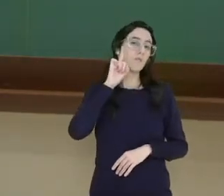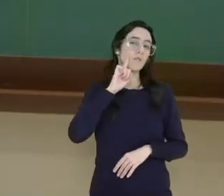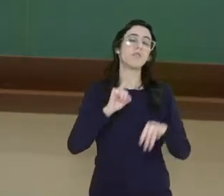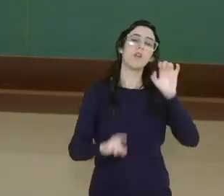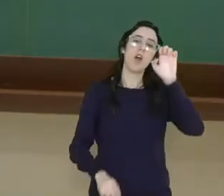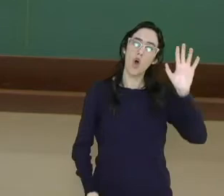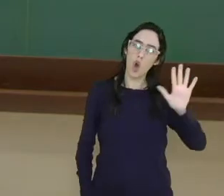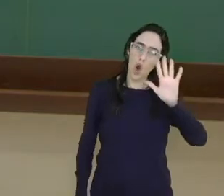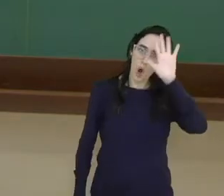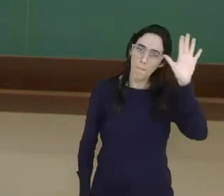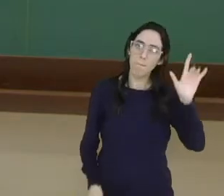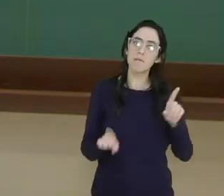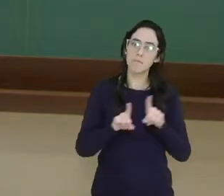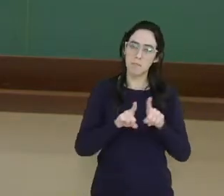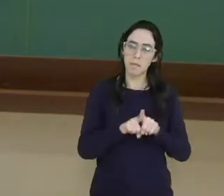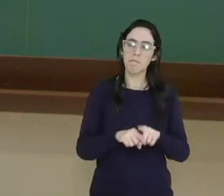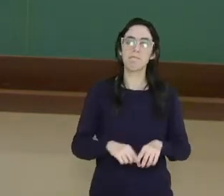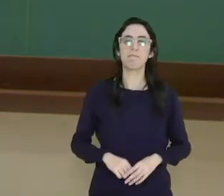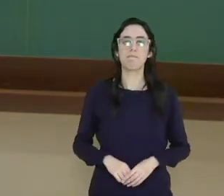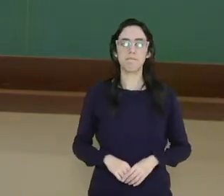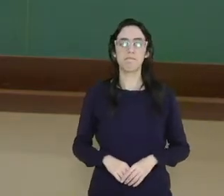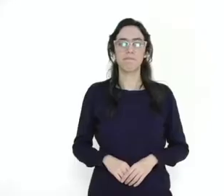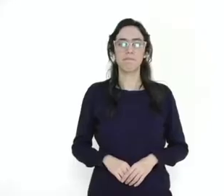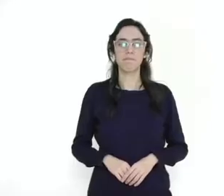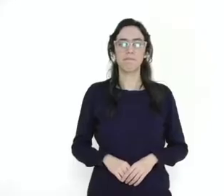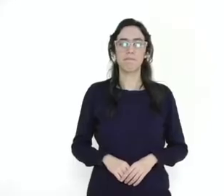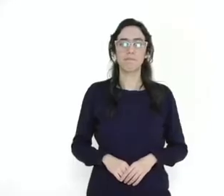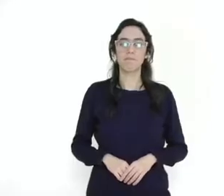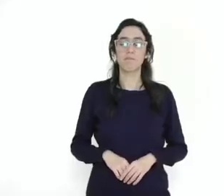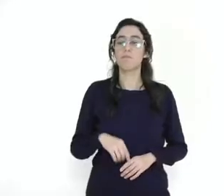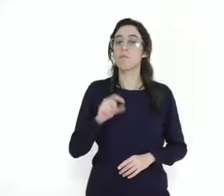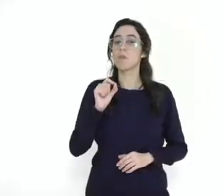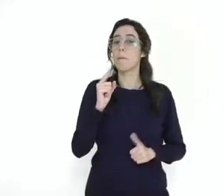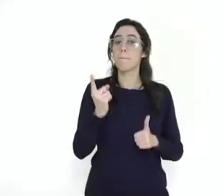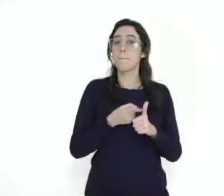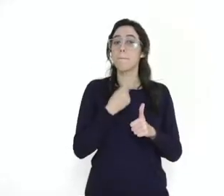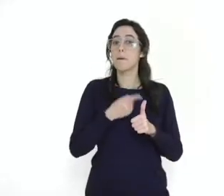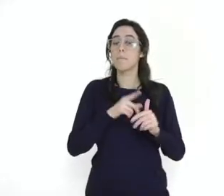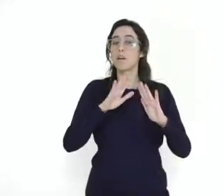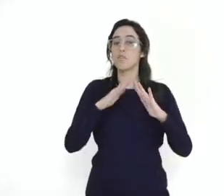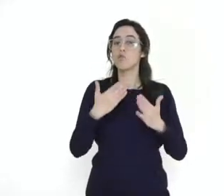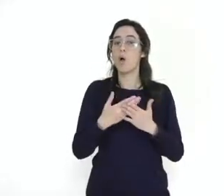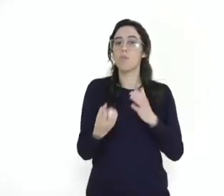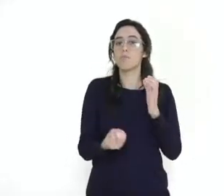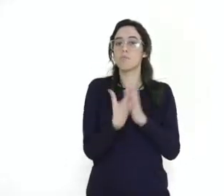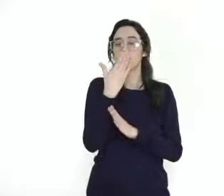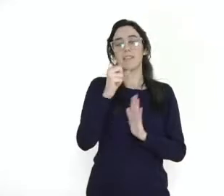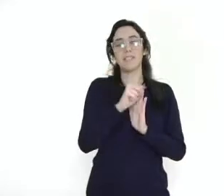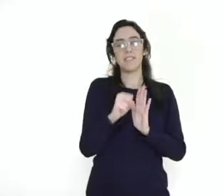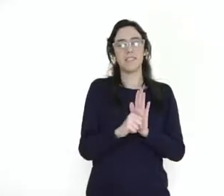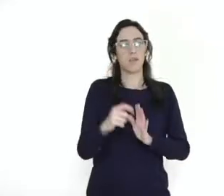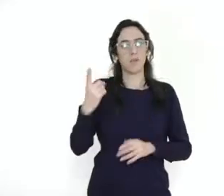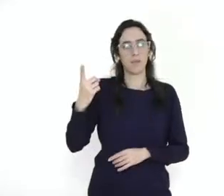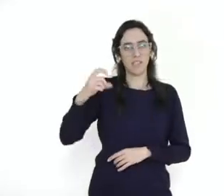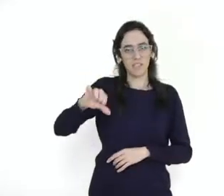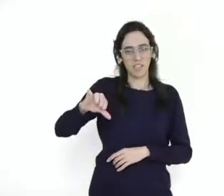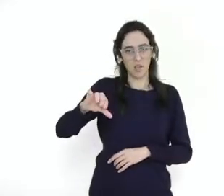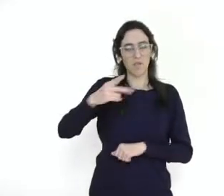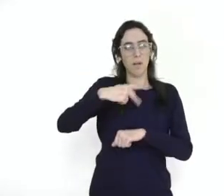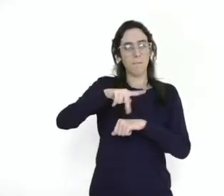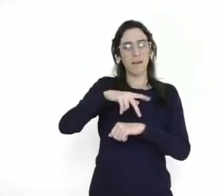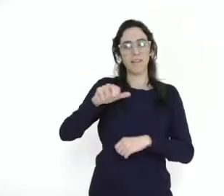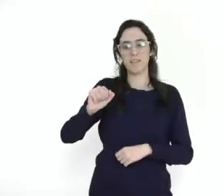na Europa. Como esporte, a primeira escola surgiu no século XIX na